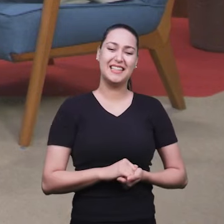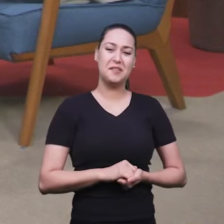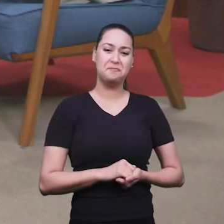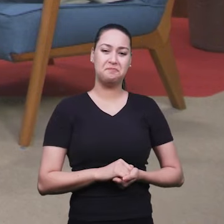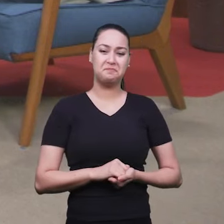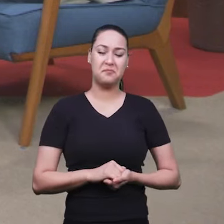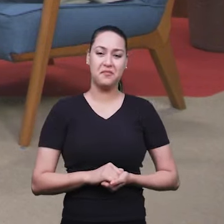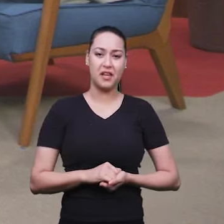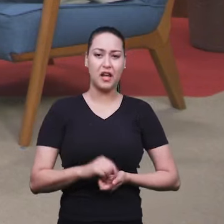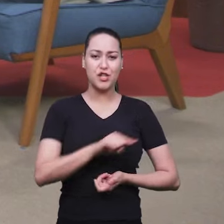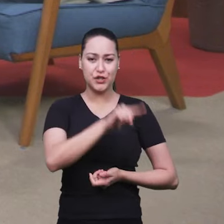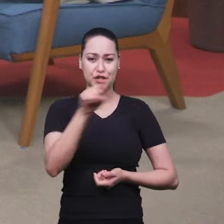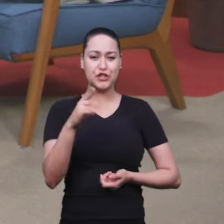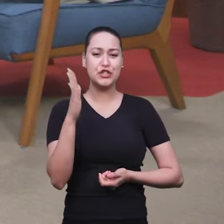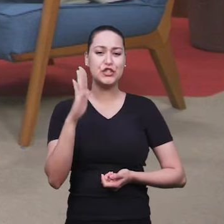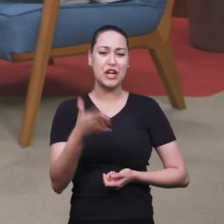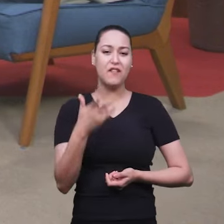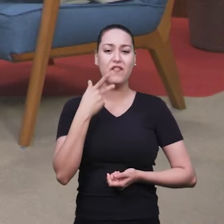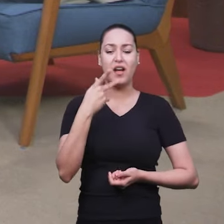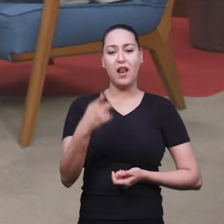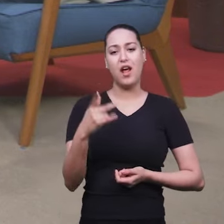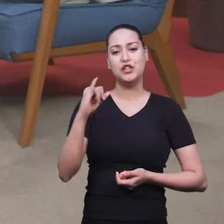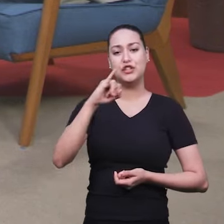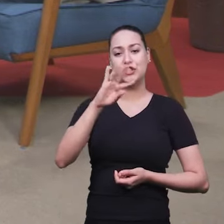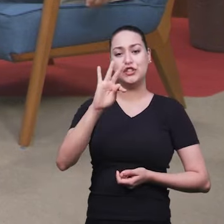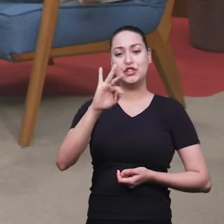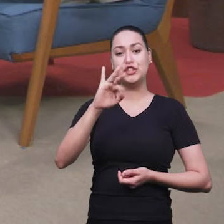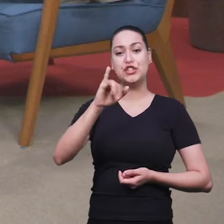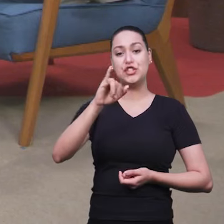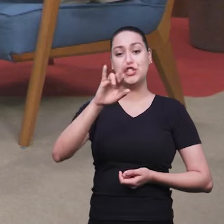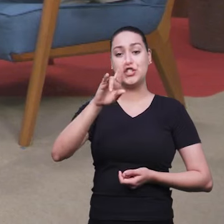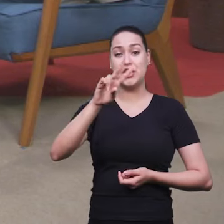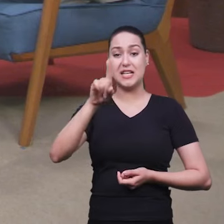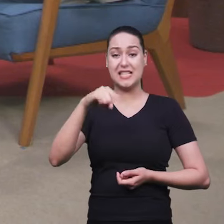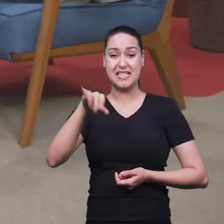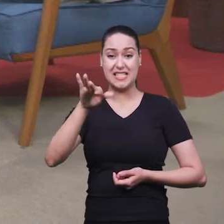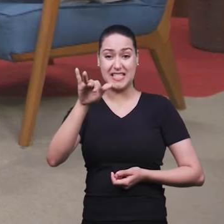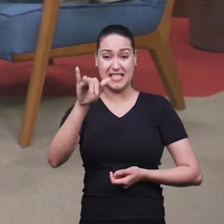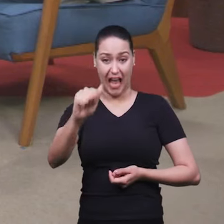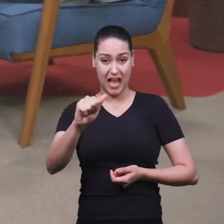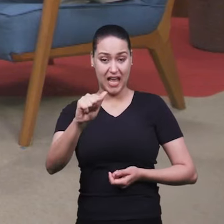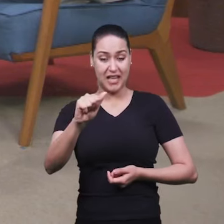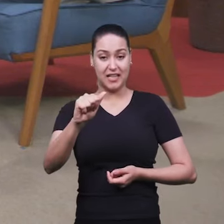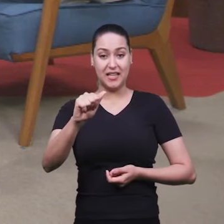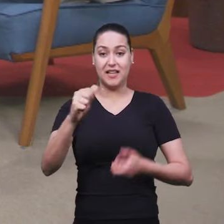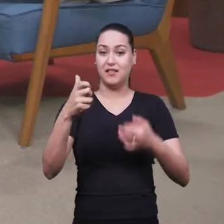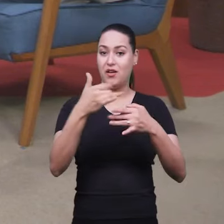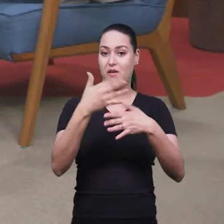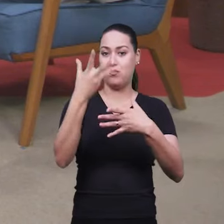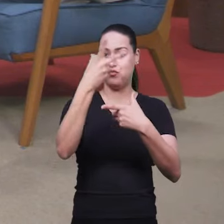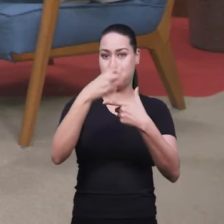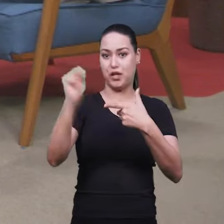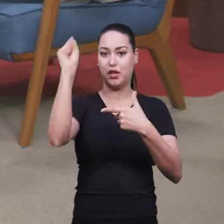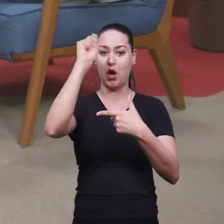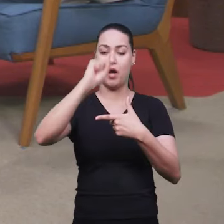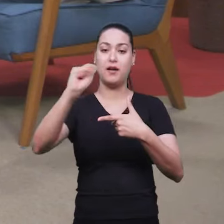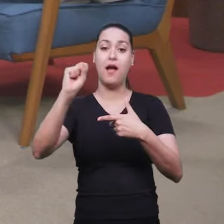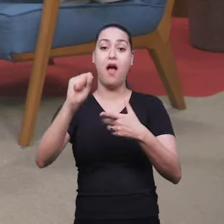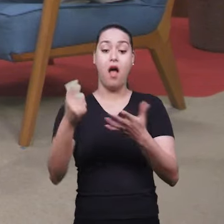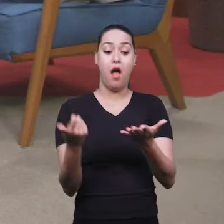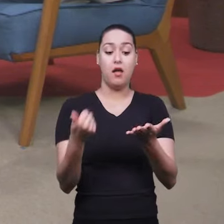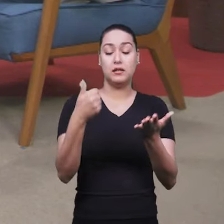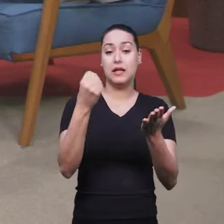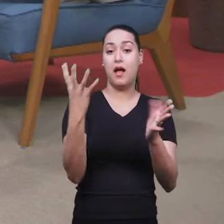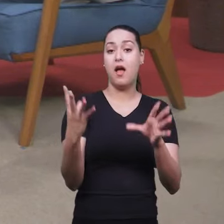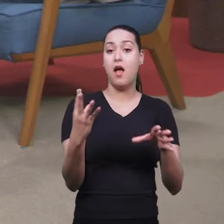sobre a conquista de Tirzá, né? E esse registro está no livro de Josué. Foi uma experiência vivida pelo povo de Israel